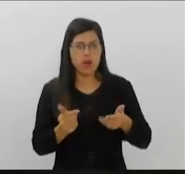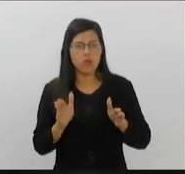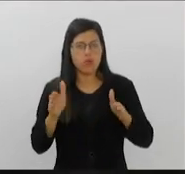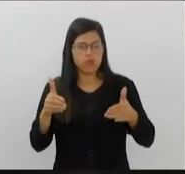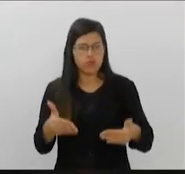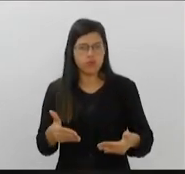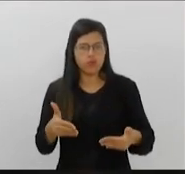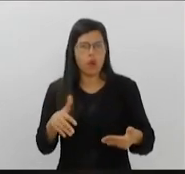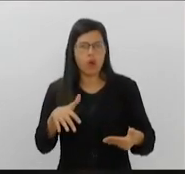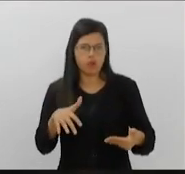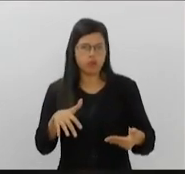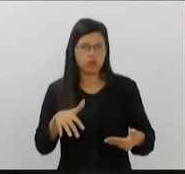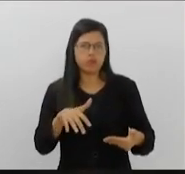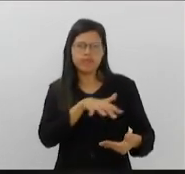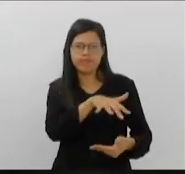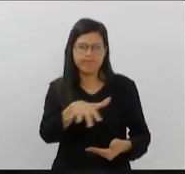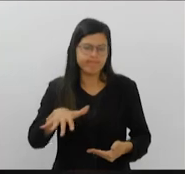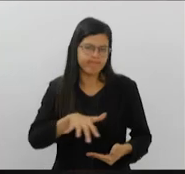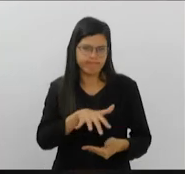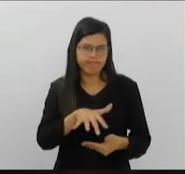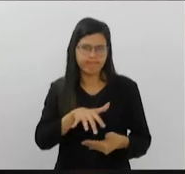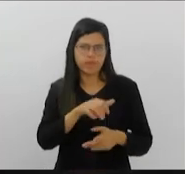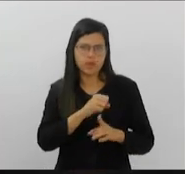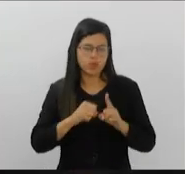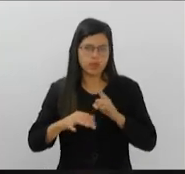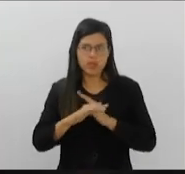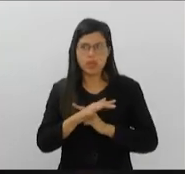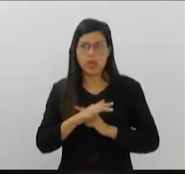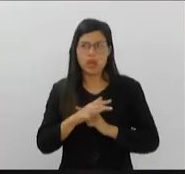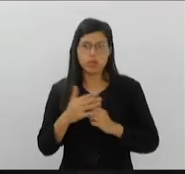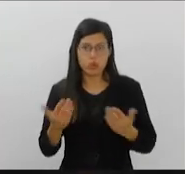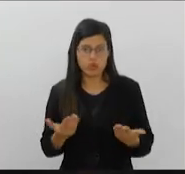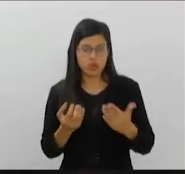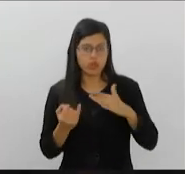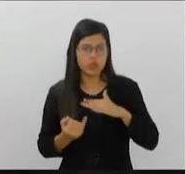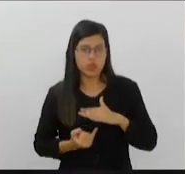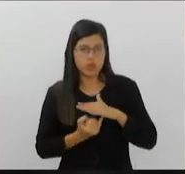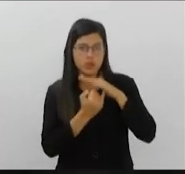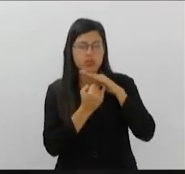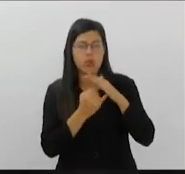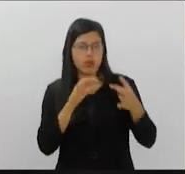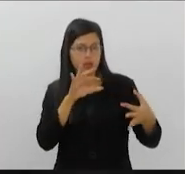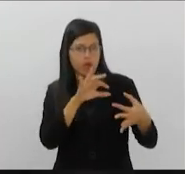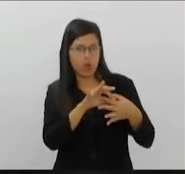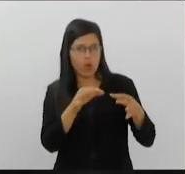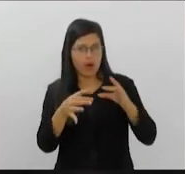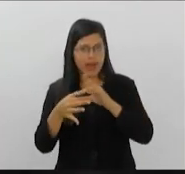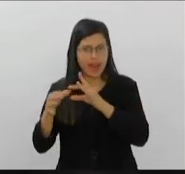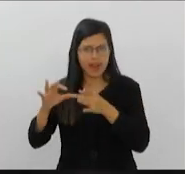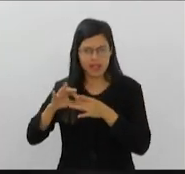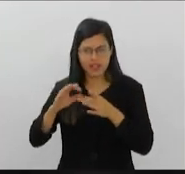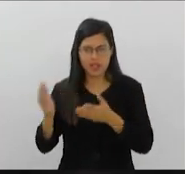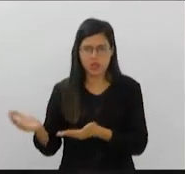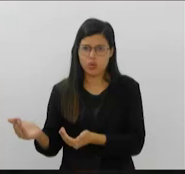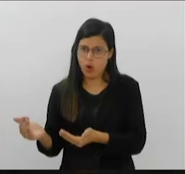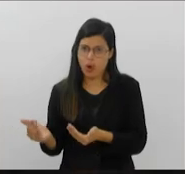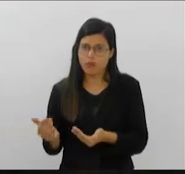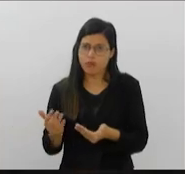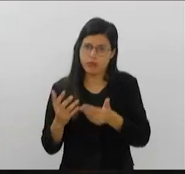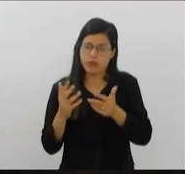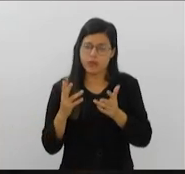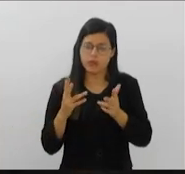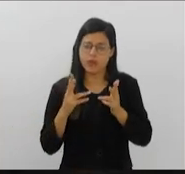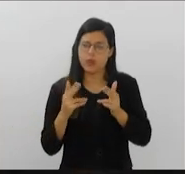Né? Então, hoje, a gente é uma instituição que conecta esses jovens, como eu fui, de ONGs e projetos sociais, com